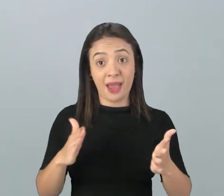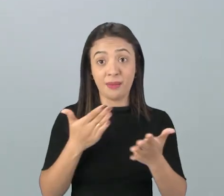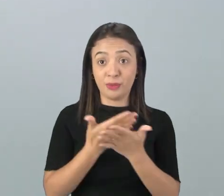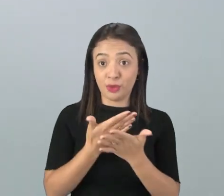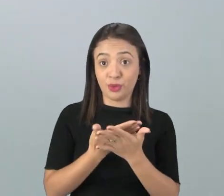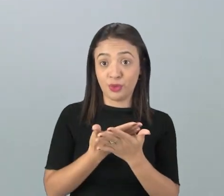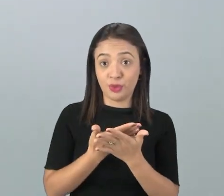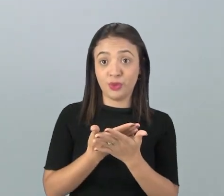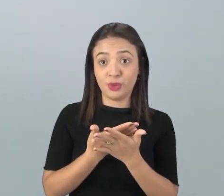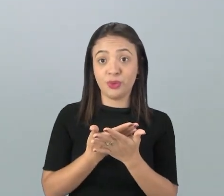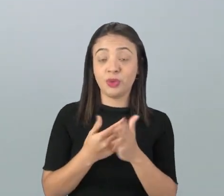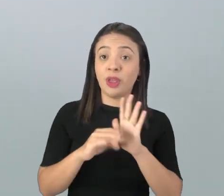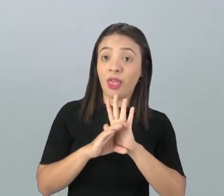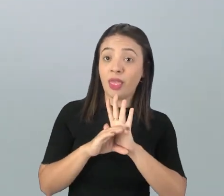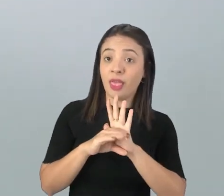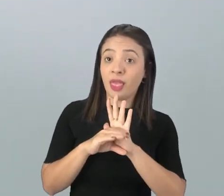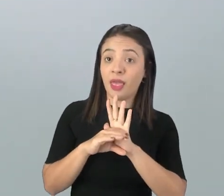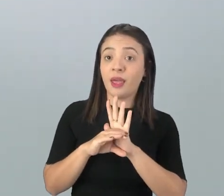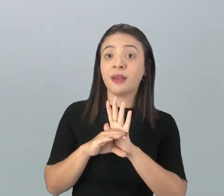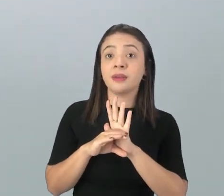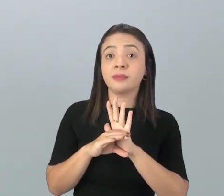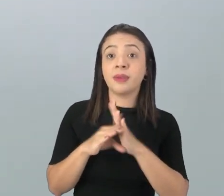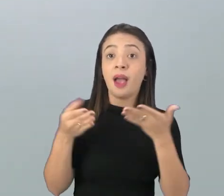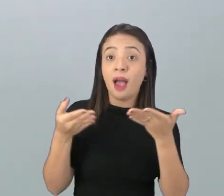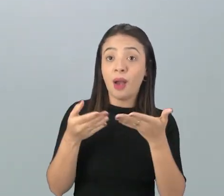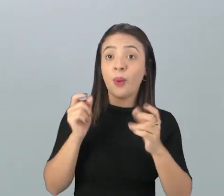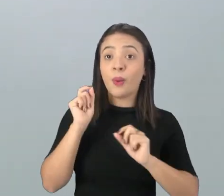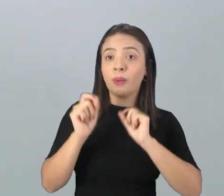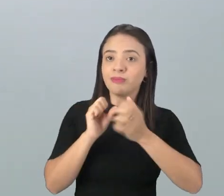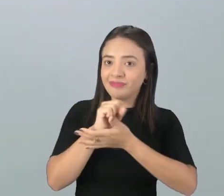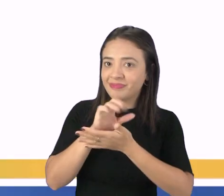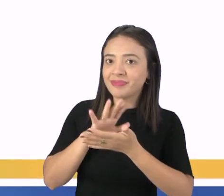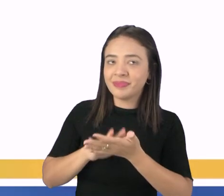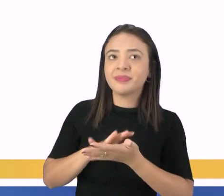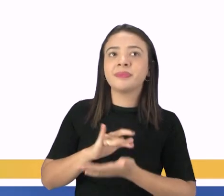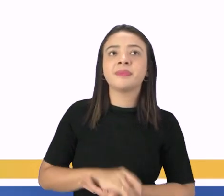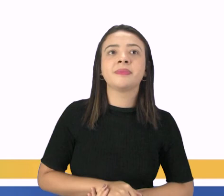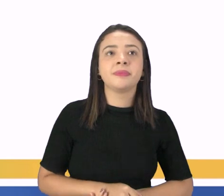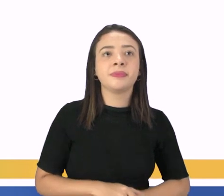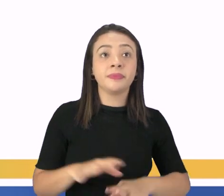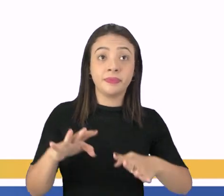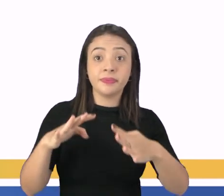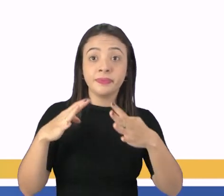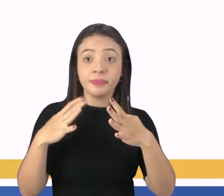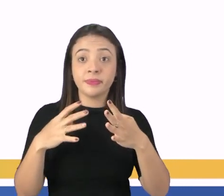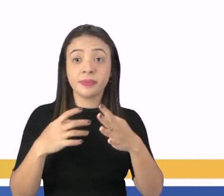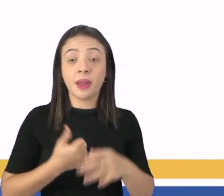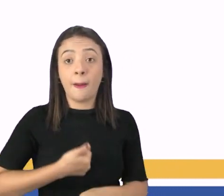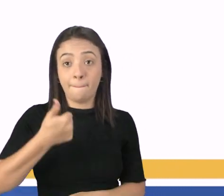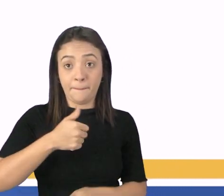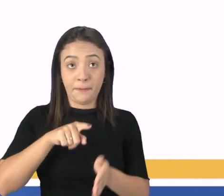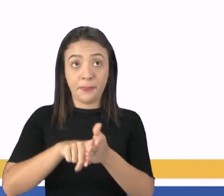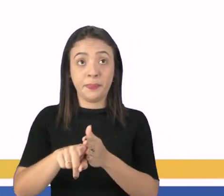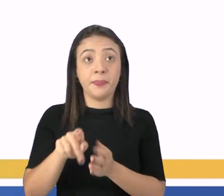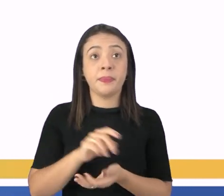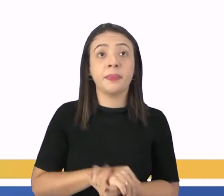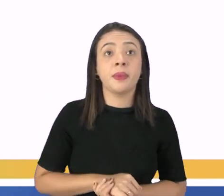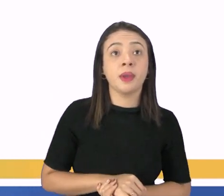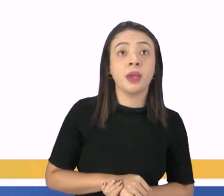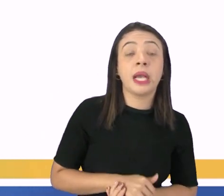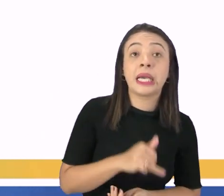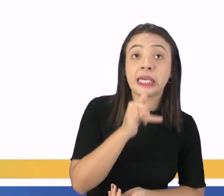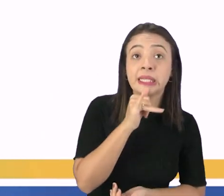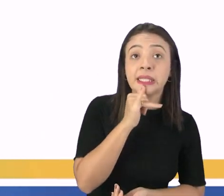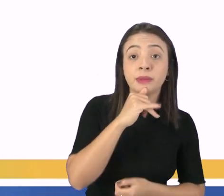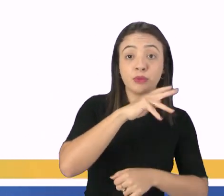nossa parte conceitual e vamos então para o nosso exercício. Presta bem atenção na primeira questão. São